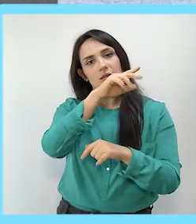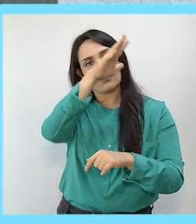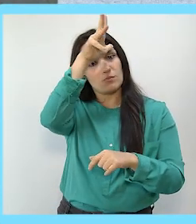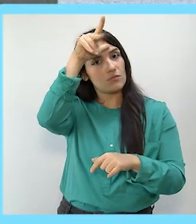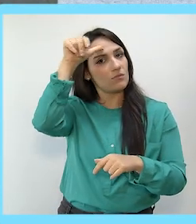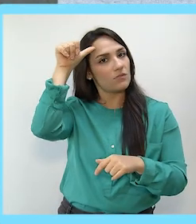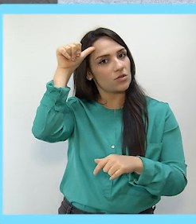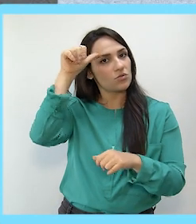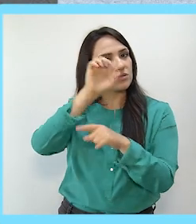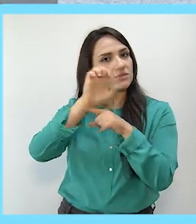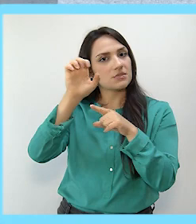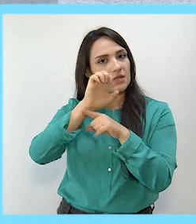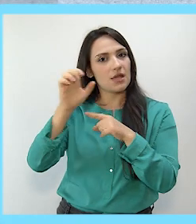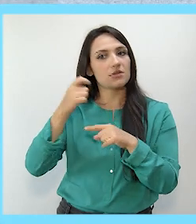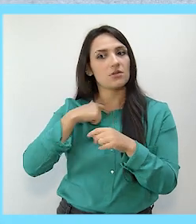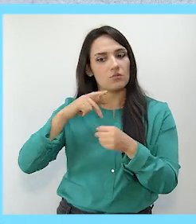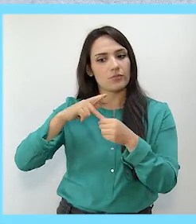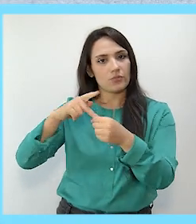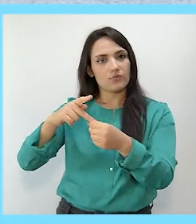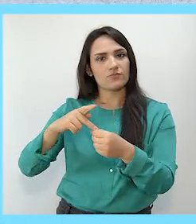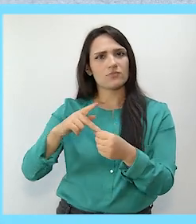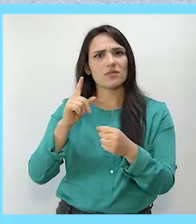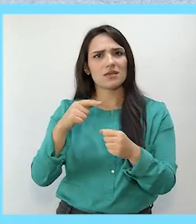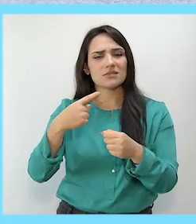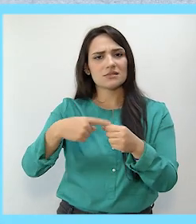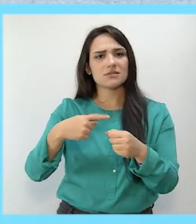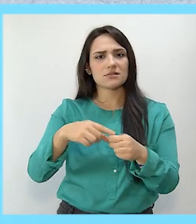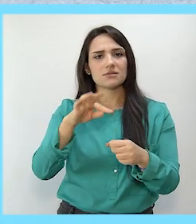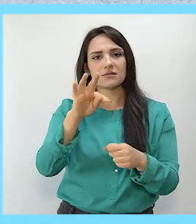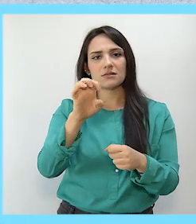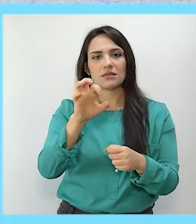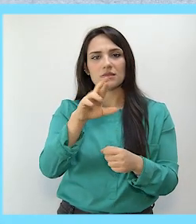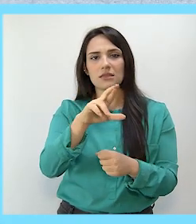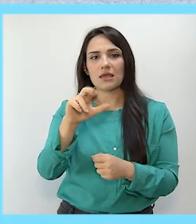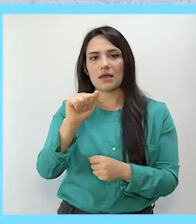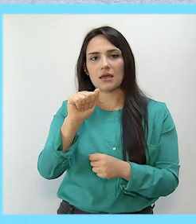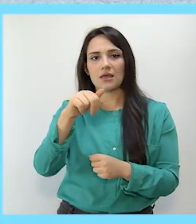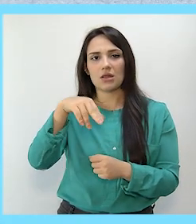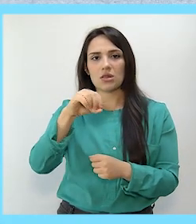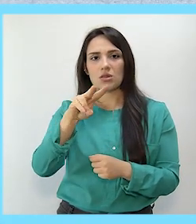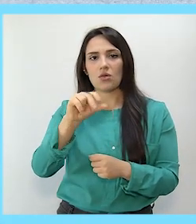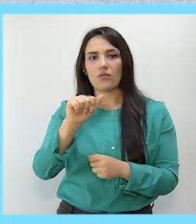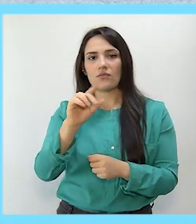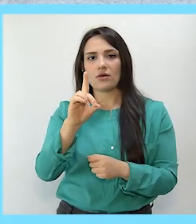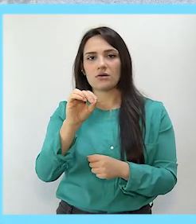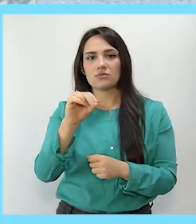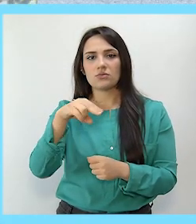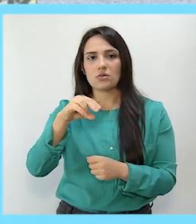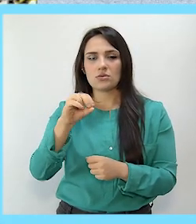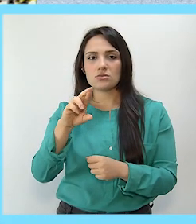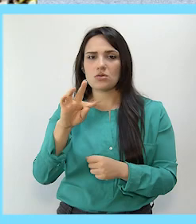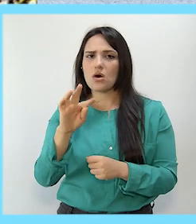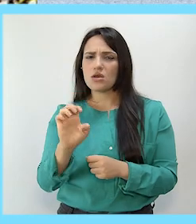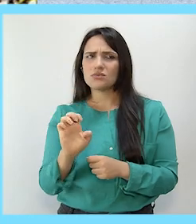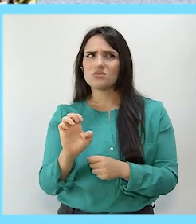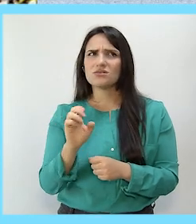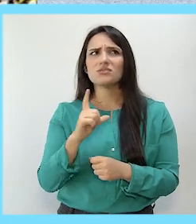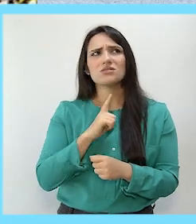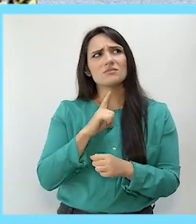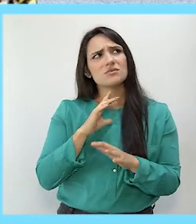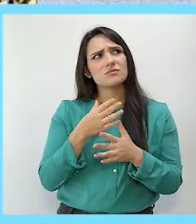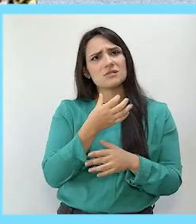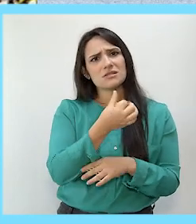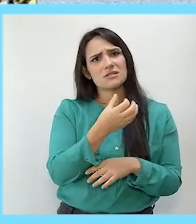Mato Grosso. Qual cidade, doutora? Eu lá foi em Terra Nova do Norte, era a minha comarca. Dá quantos quilômetros de Cuiabá?